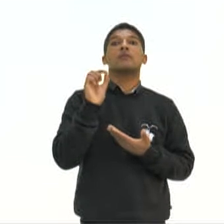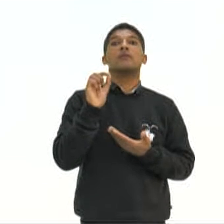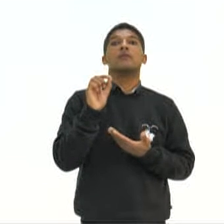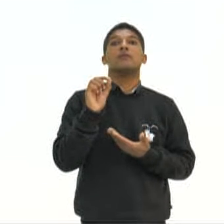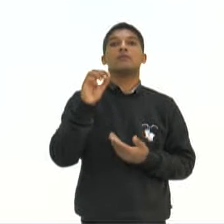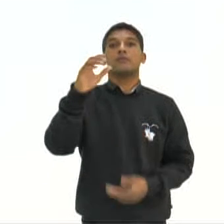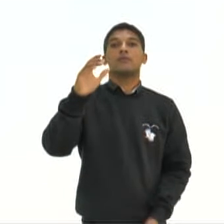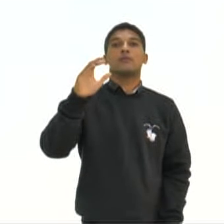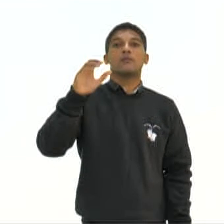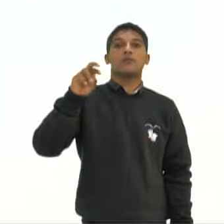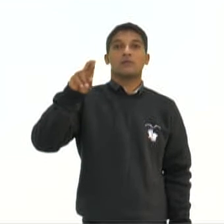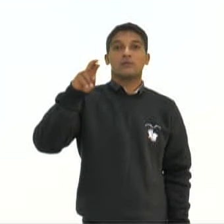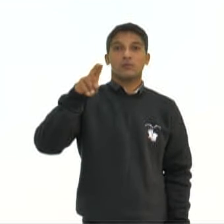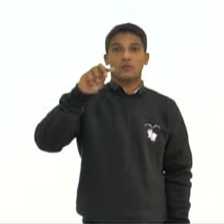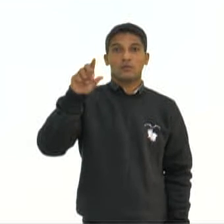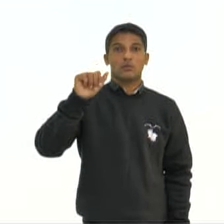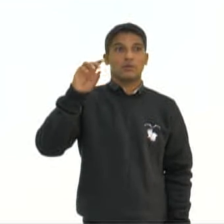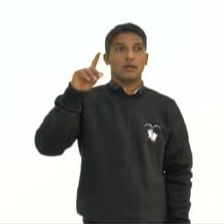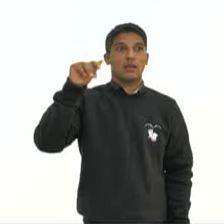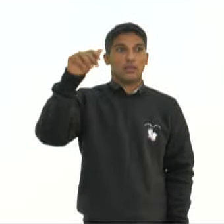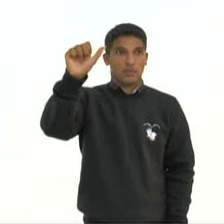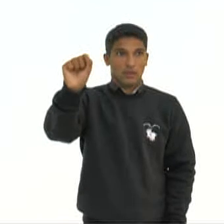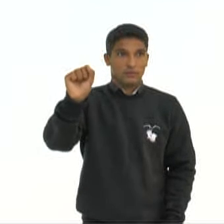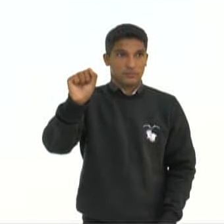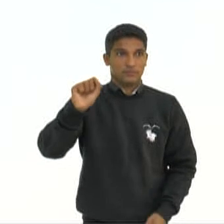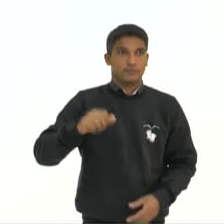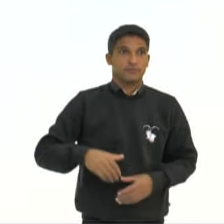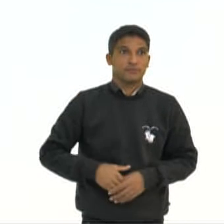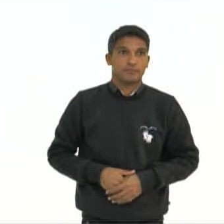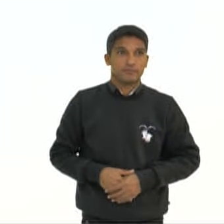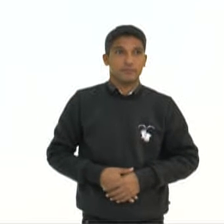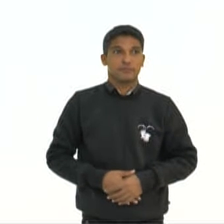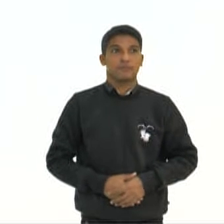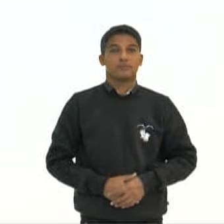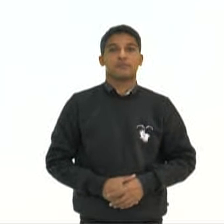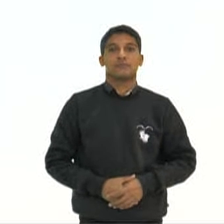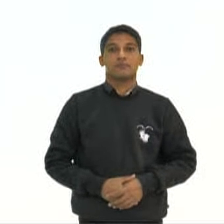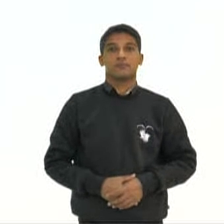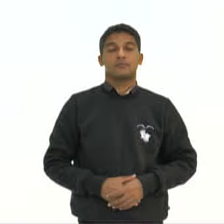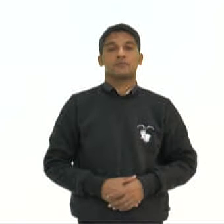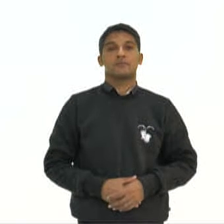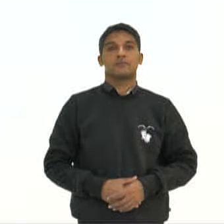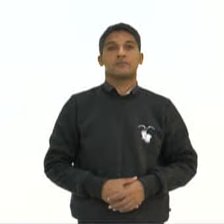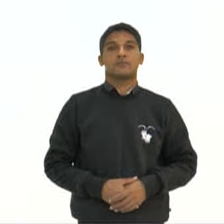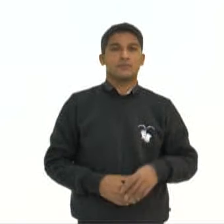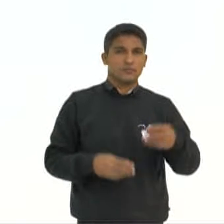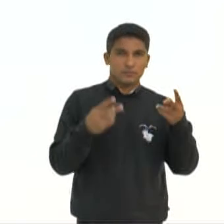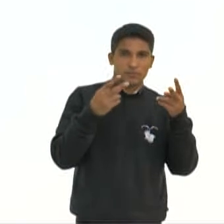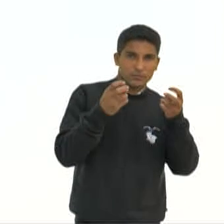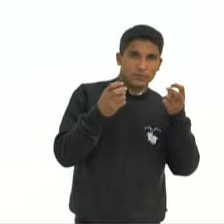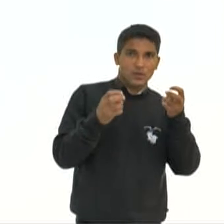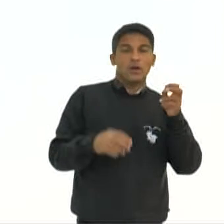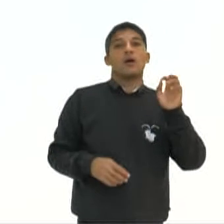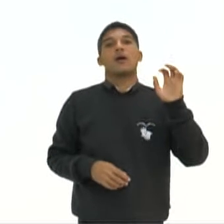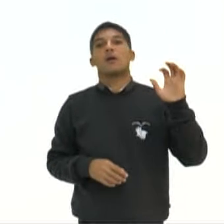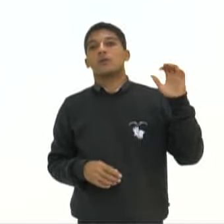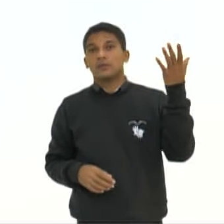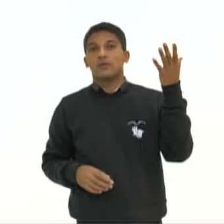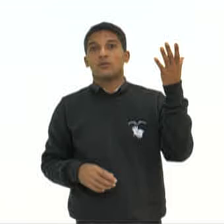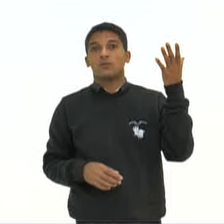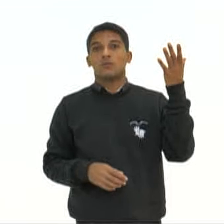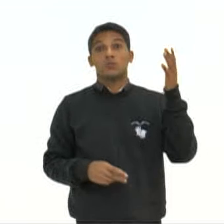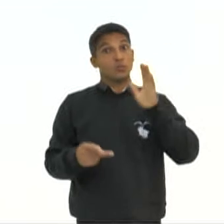estudando anteriormente o conteúdo medieval que ocorria na Europa, nós estamos vendo os acontecimentos